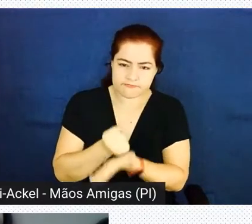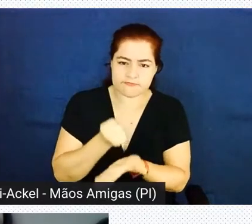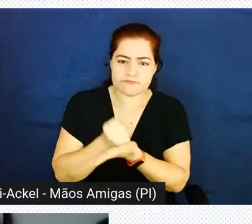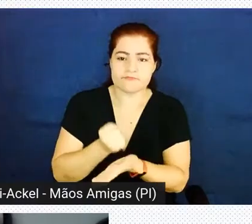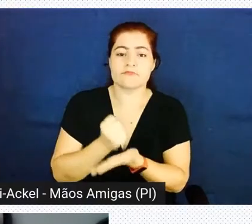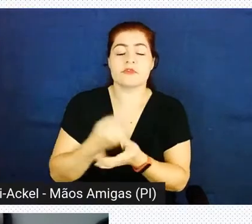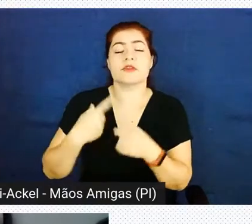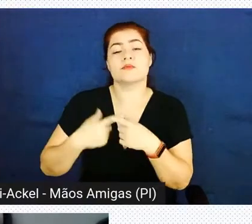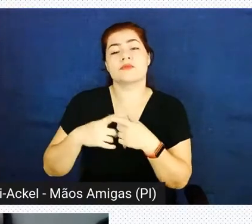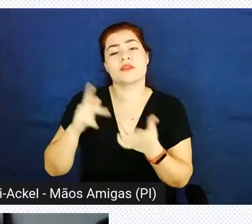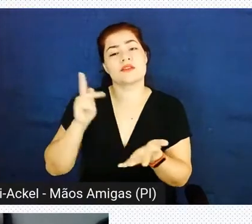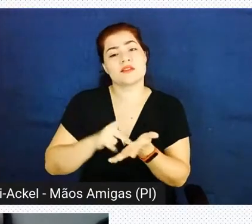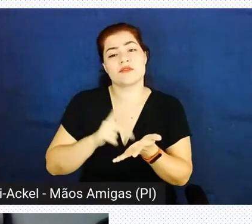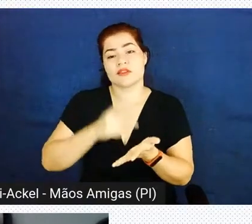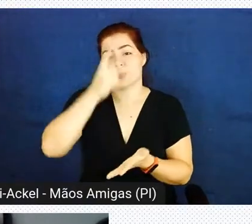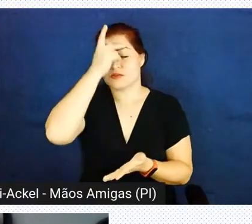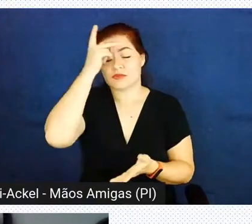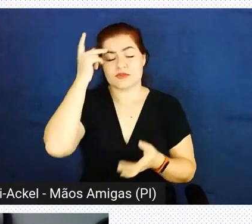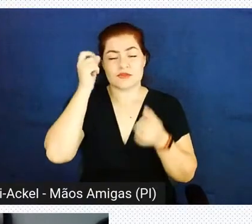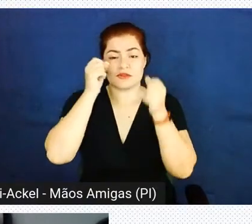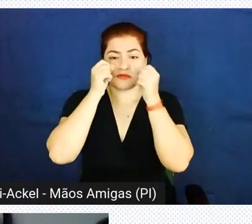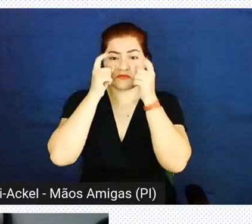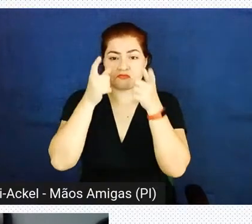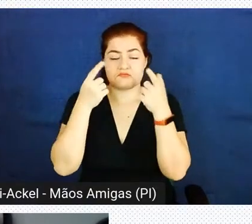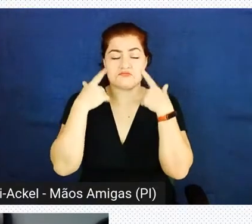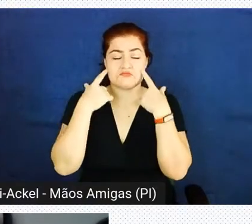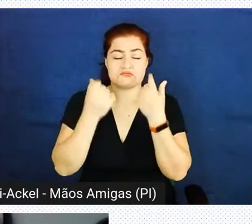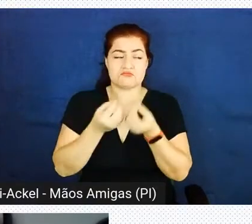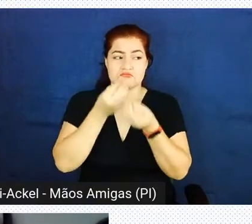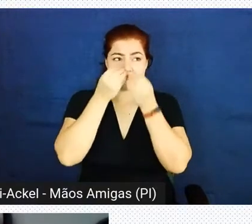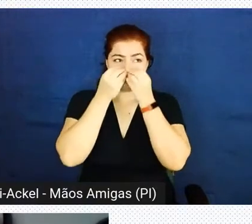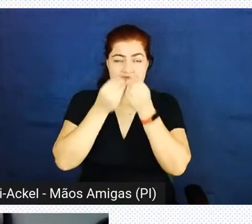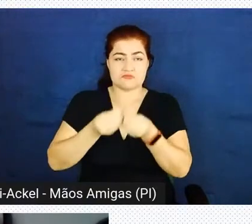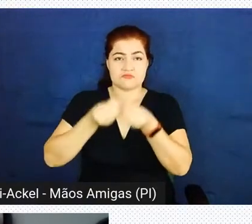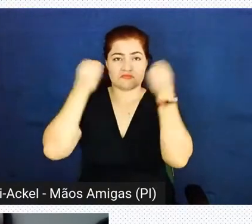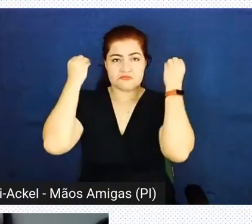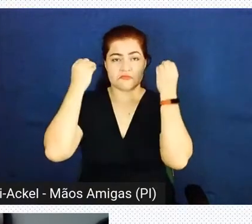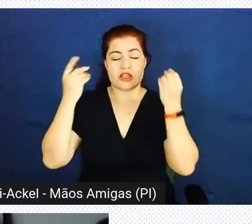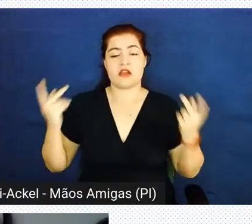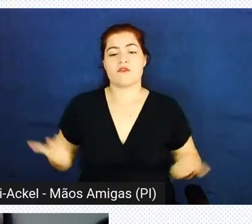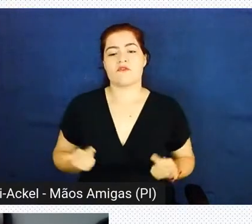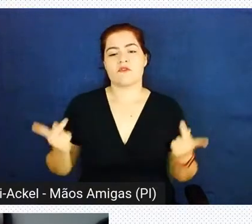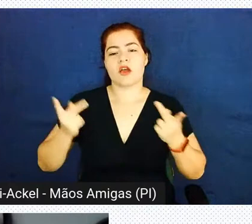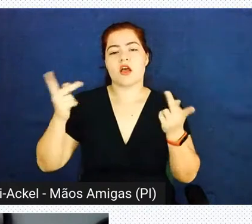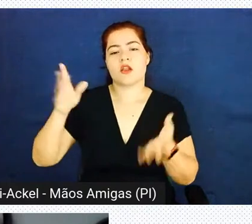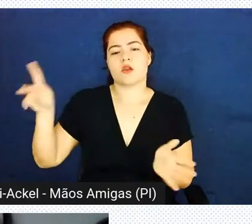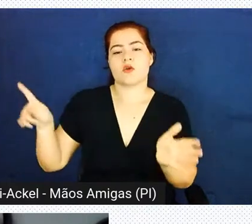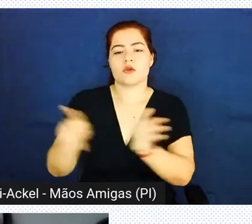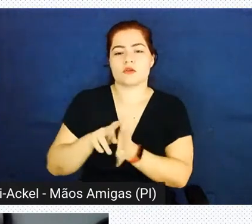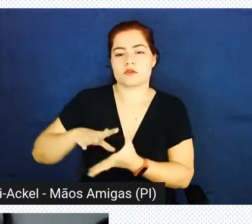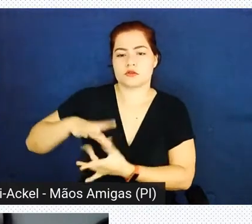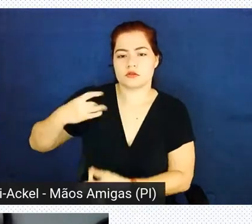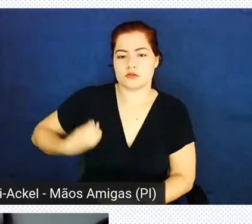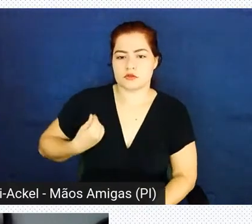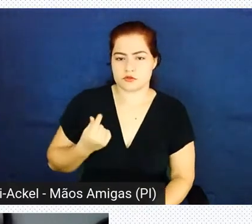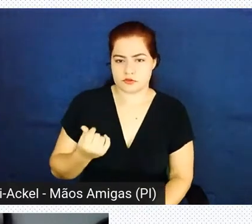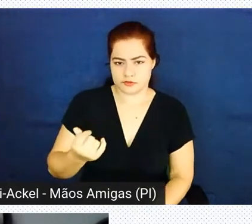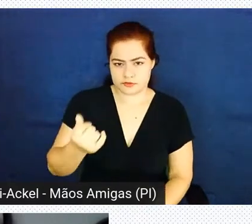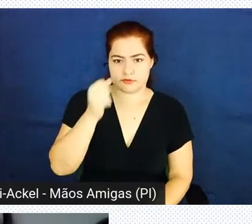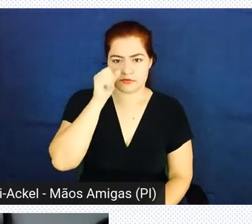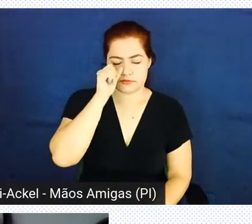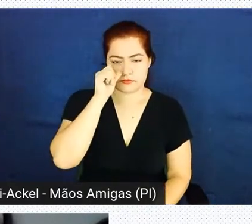estavam desinteressados dos valores imperecíveis do espírito imortal, como diz